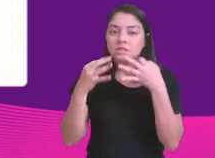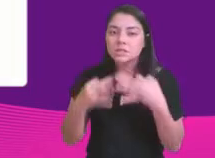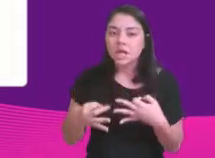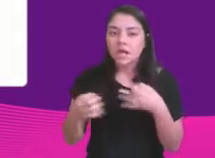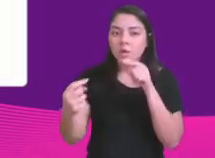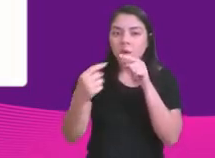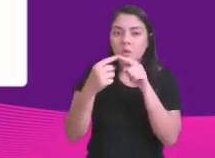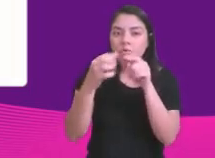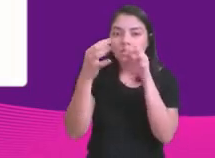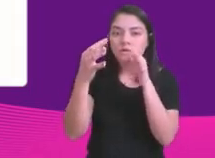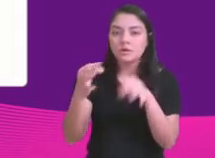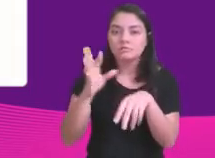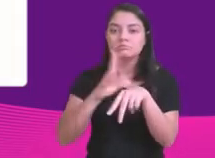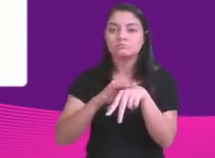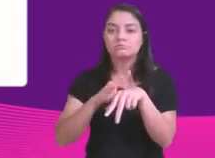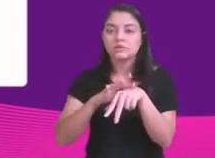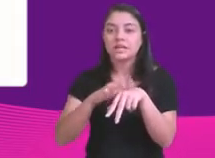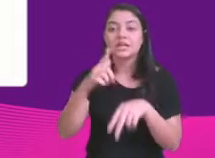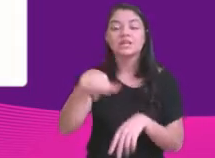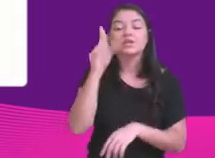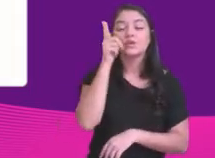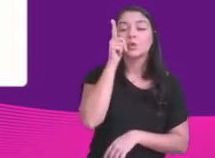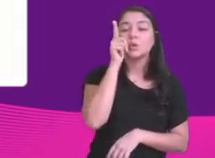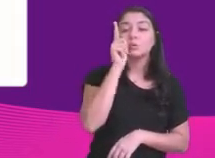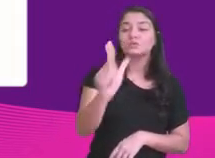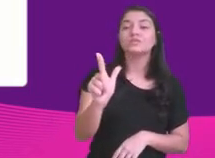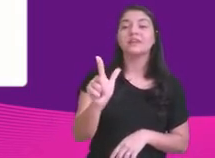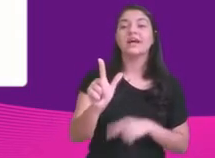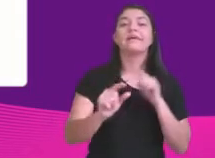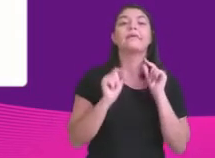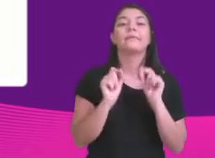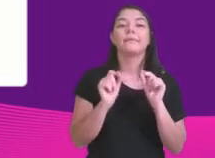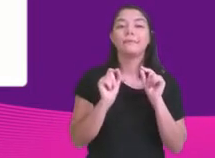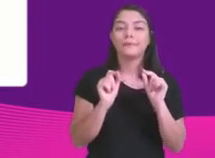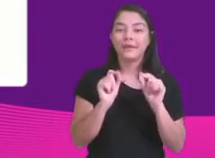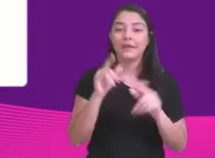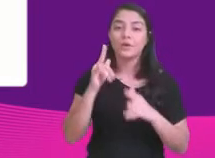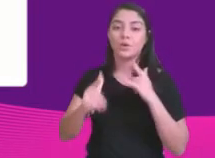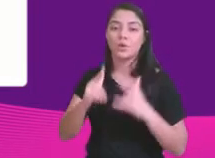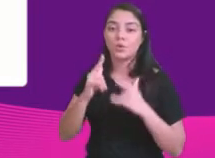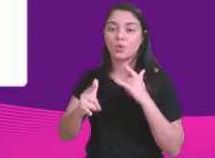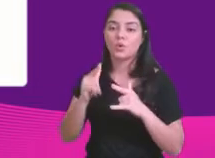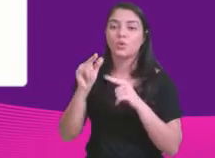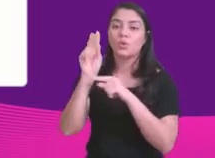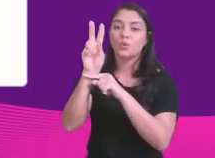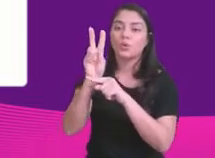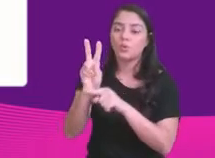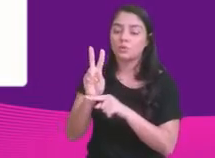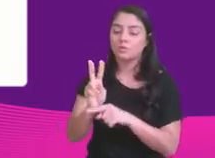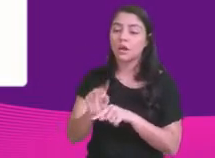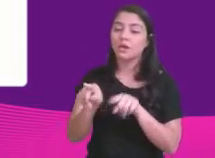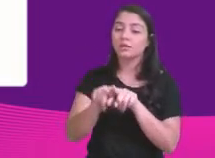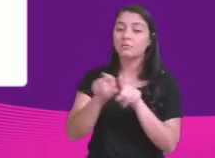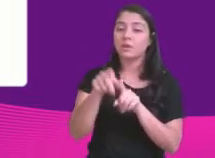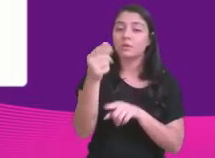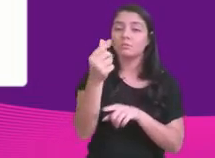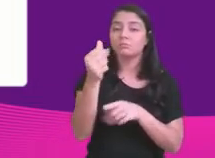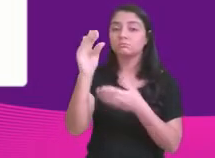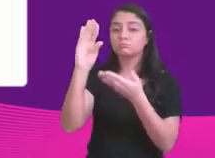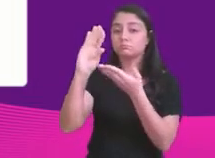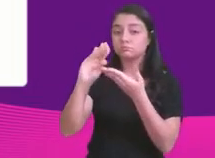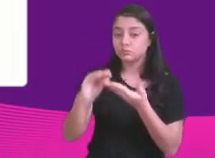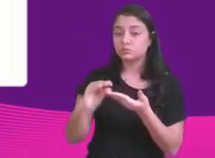nós conseguimos otimizar o uso da ferramenta e diminuir os custos, porque, afinal de